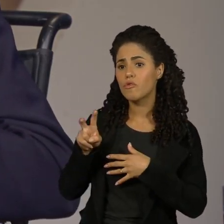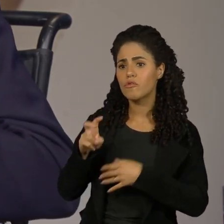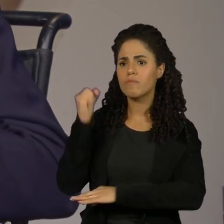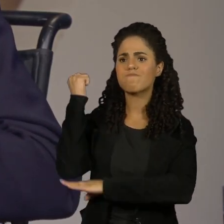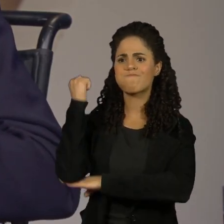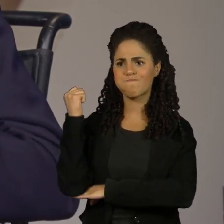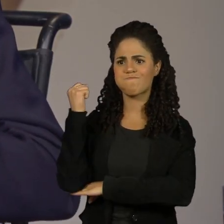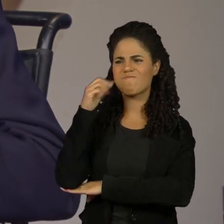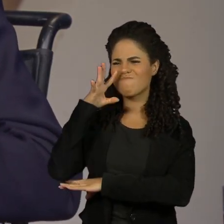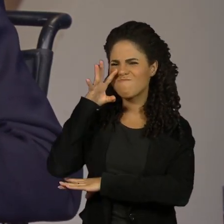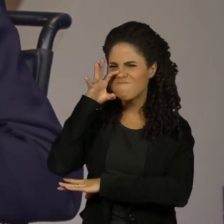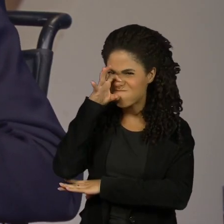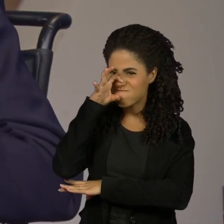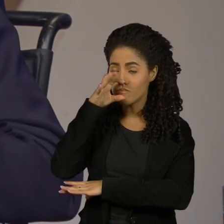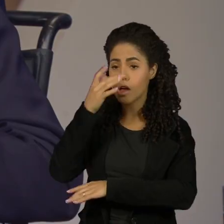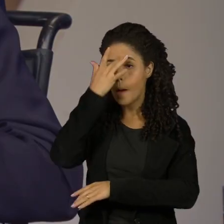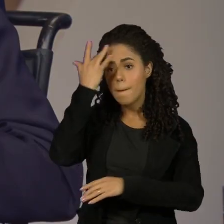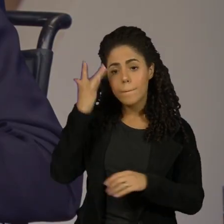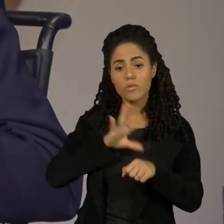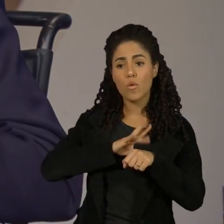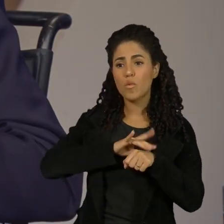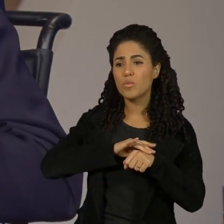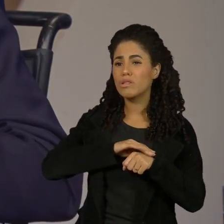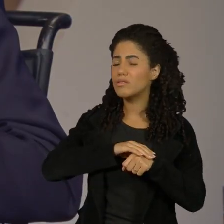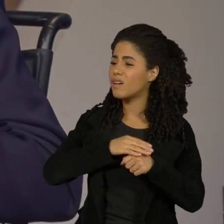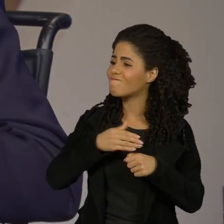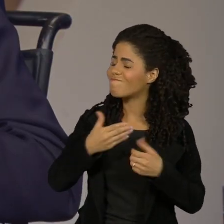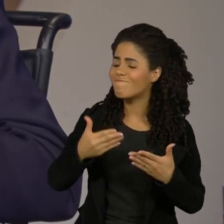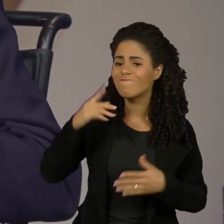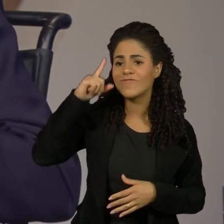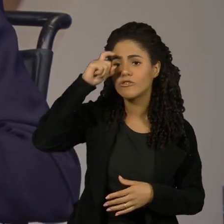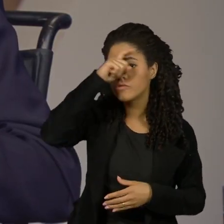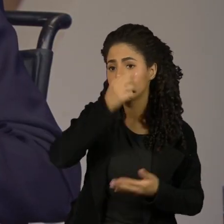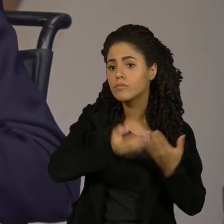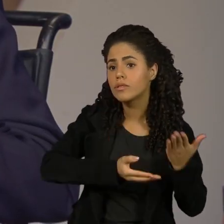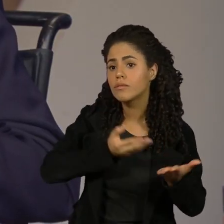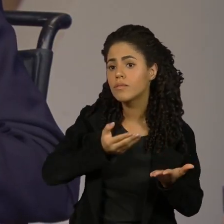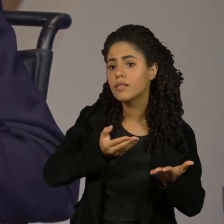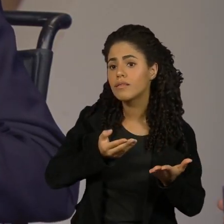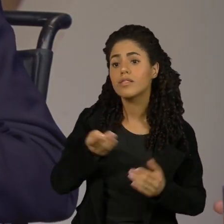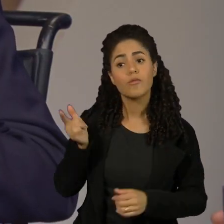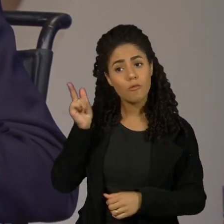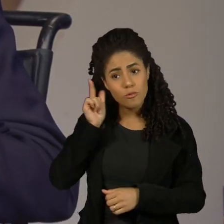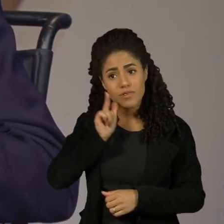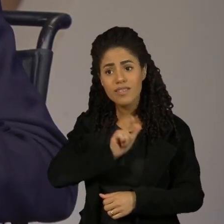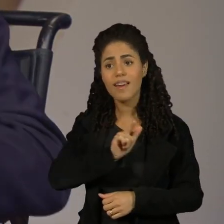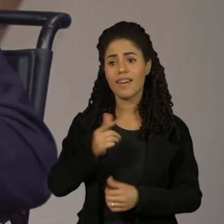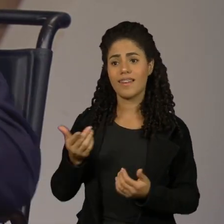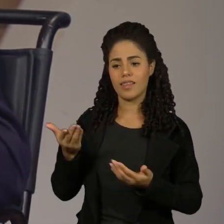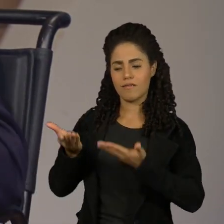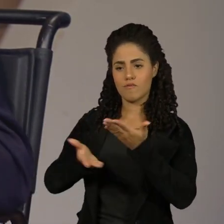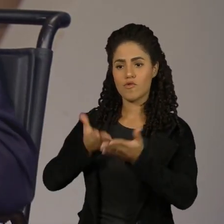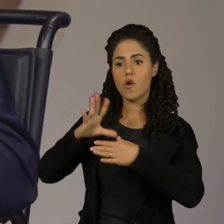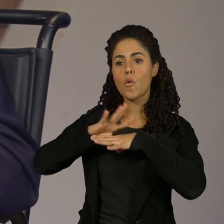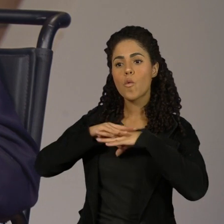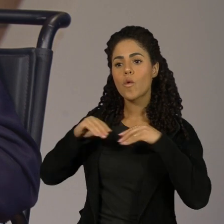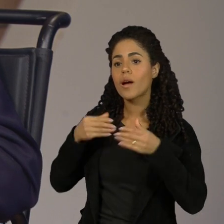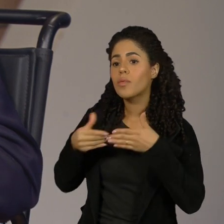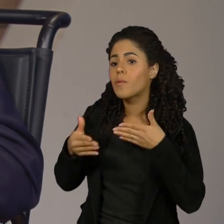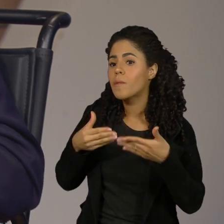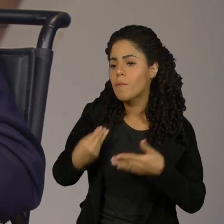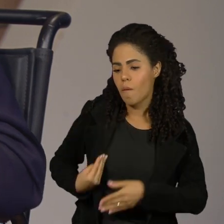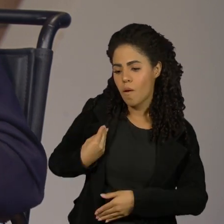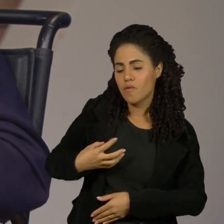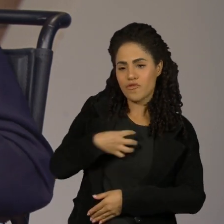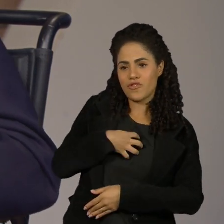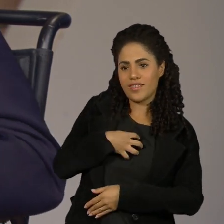resistente, gente com doença muito avançada. Então, a gente consegue curar as pessoas, não importa o status que elas estejam.